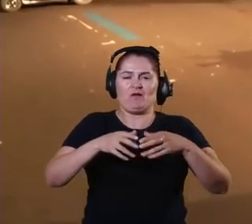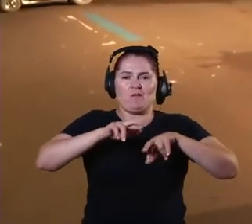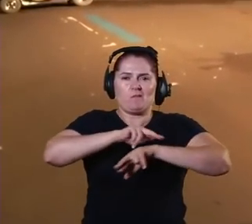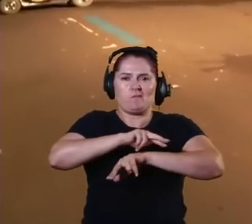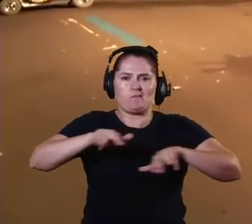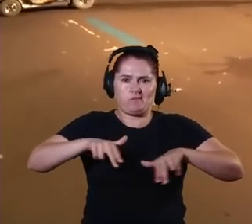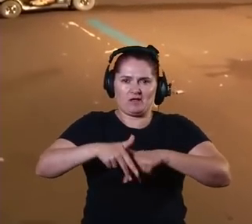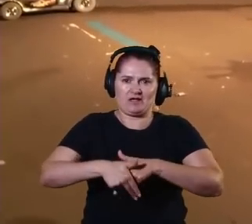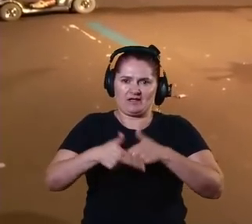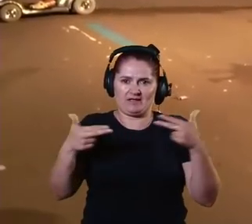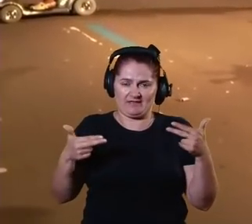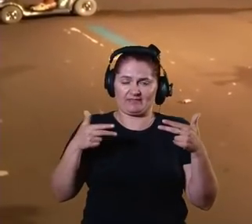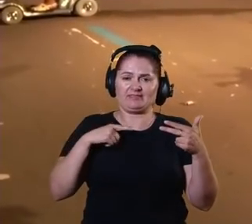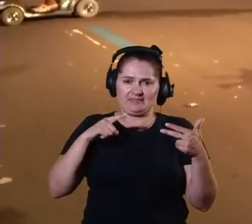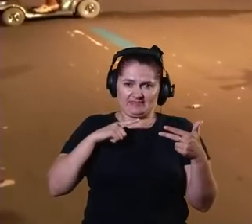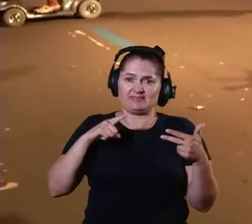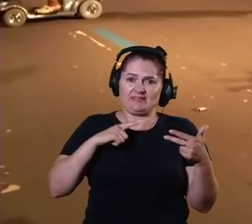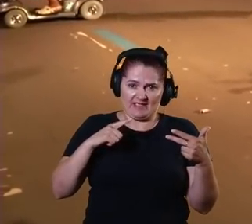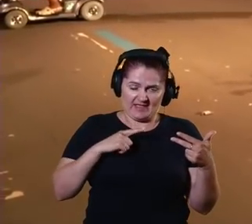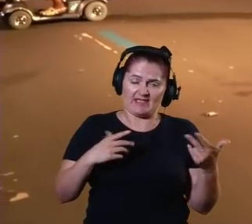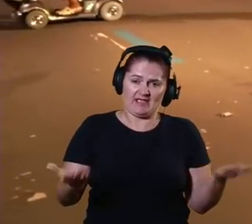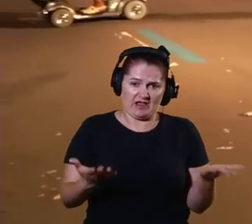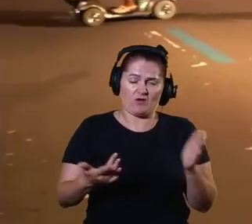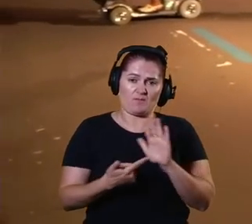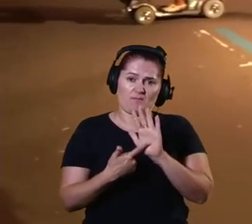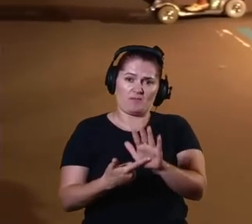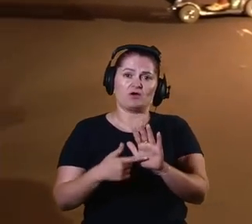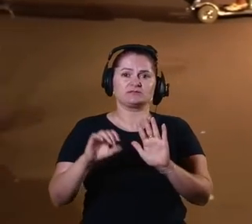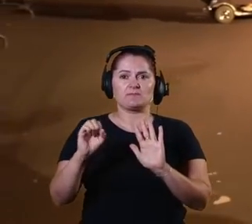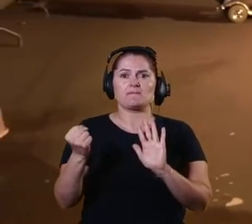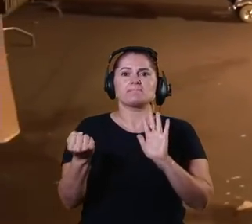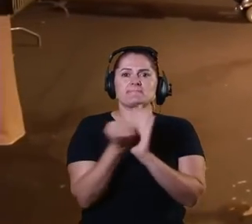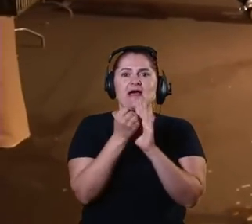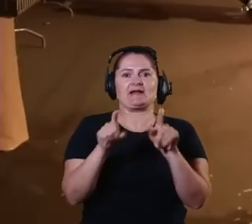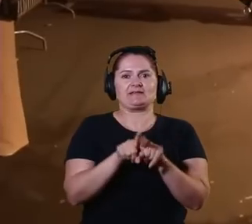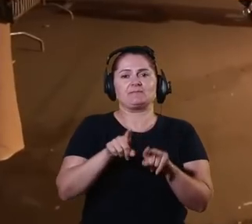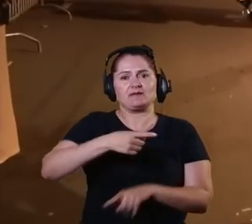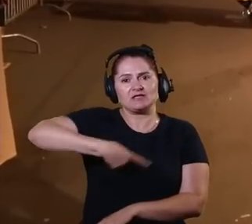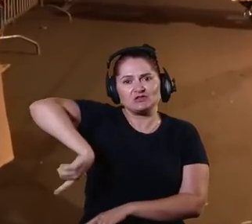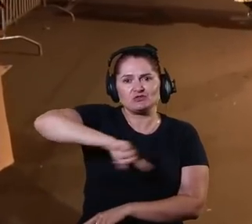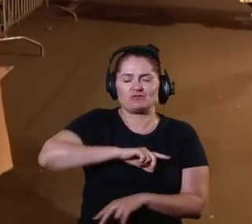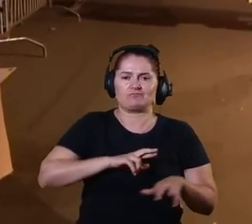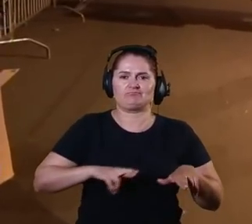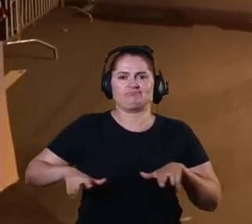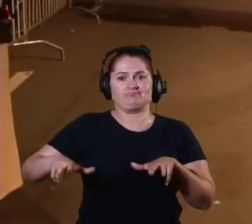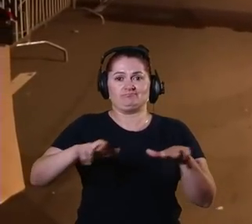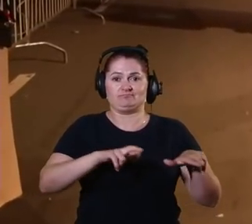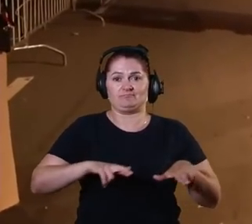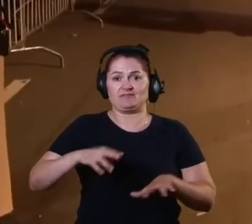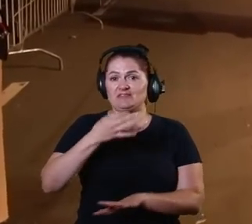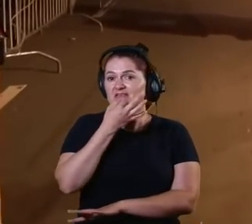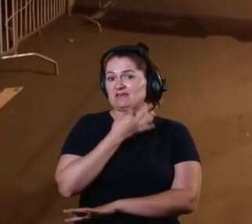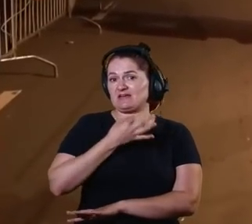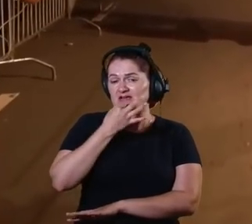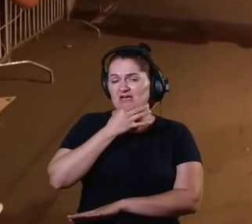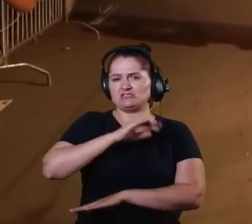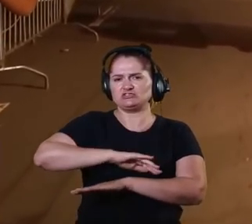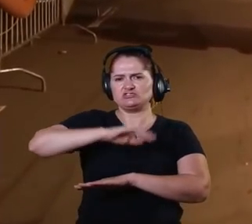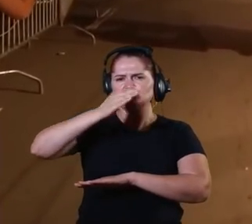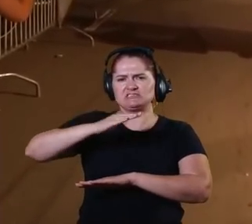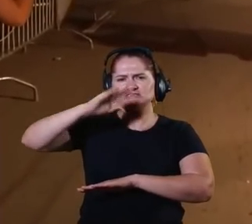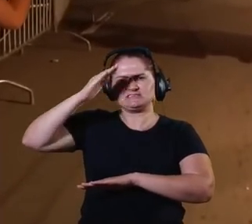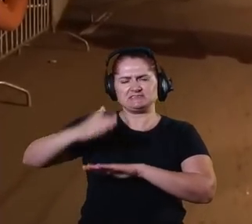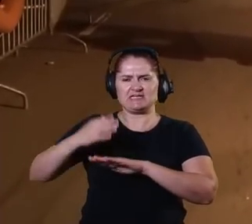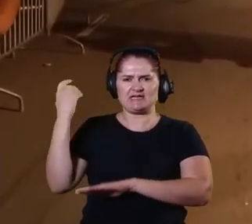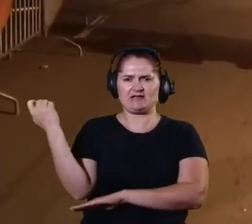quadro, né, são as raças, né, as etnias, que é uma marca também da nossa região. Caxias do Sul, a região da Serra, o Nordeste,